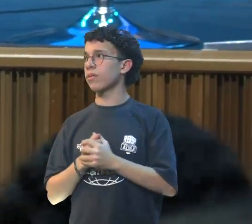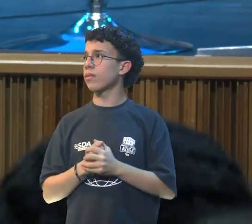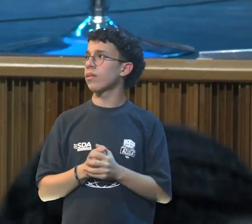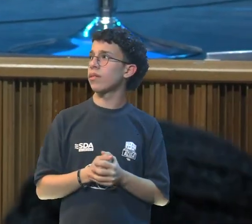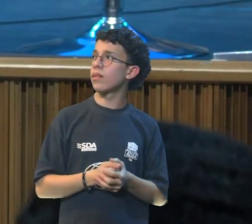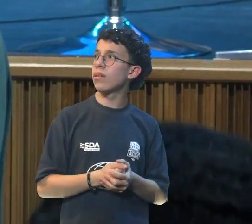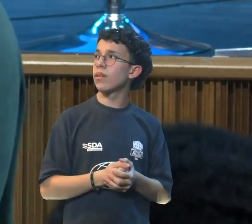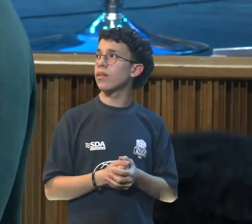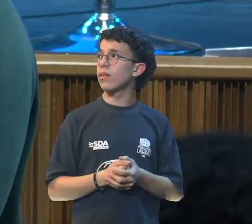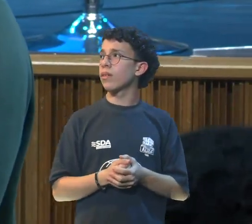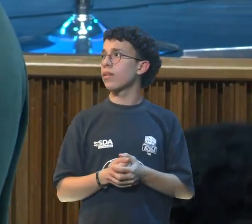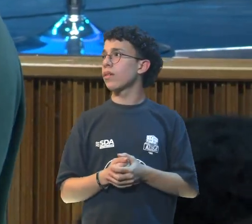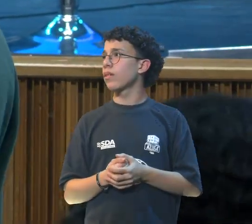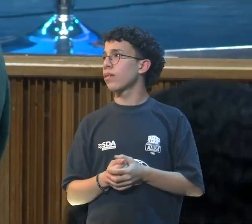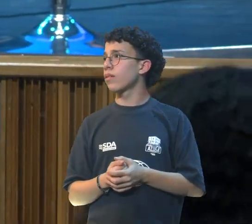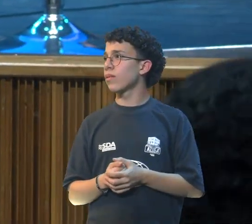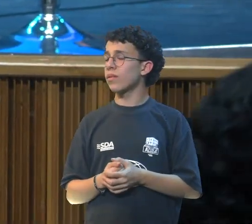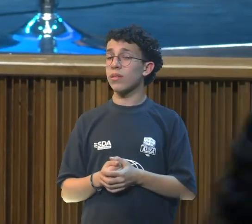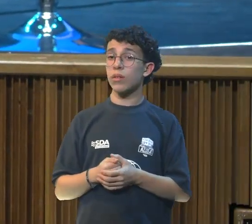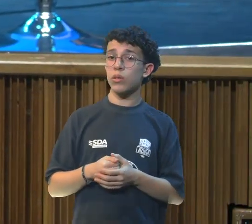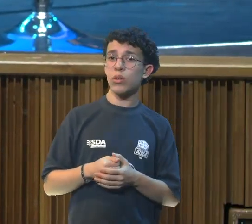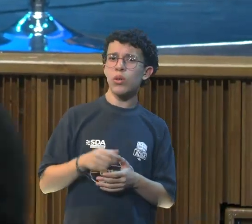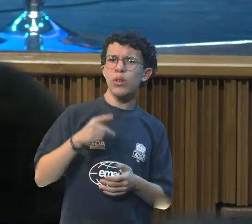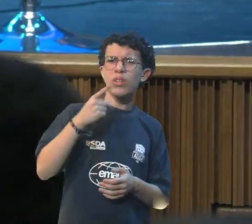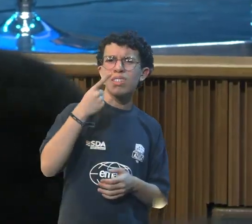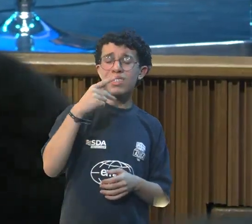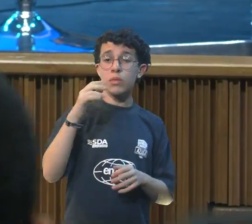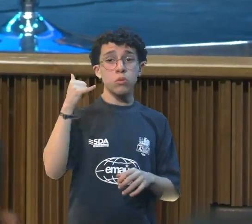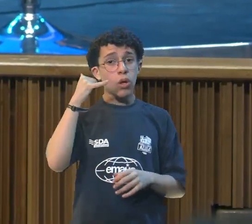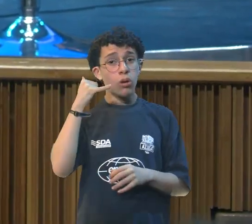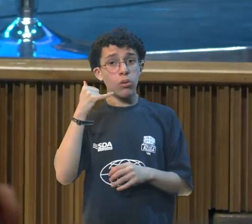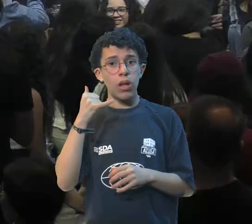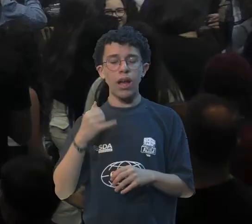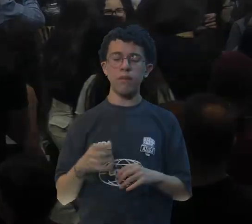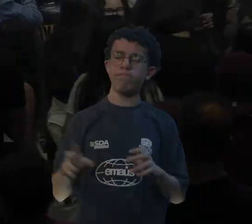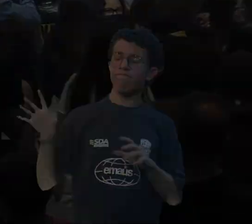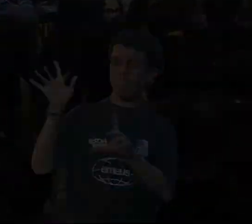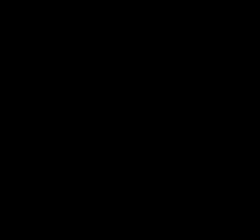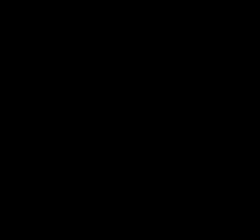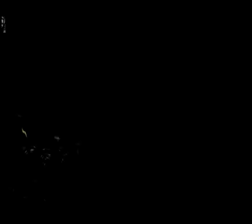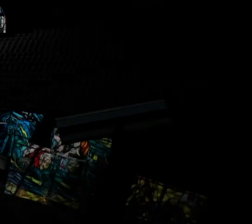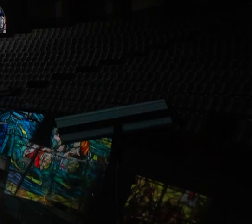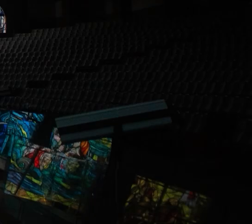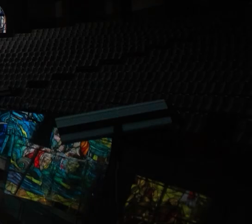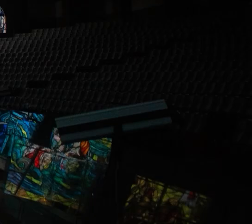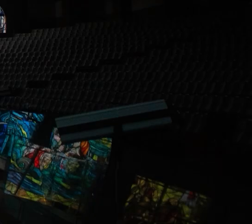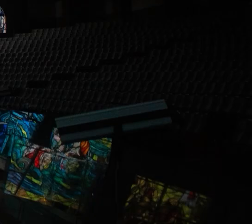eles. Se ninguém chegar em você, pega o teu celular, aponta para lá. Nós vamos encerrar esse culto.